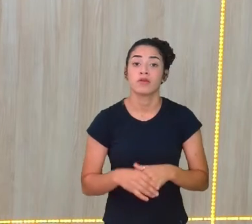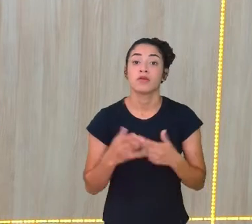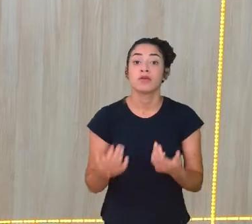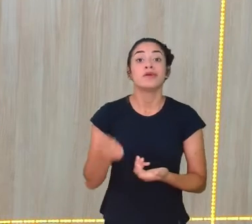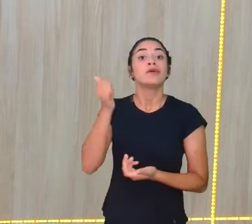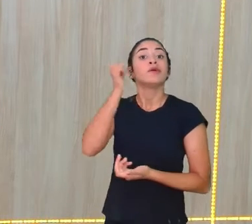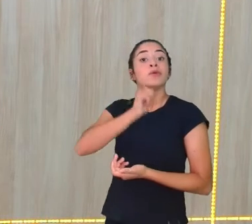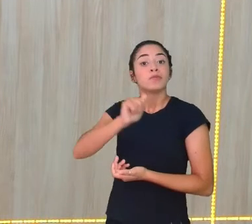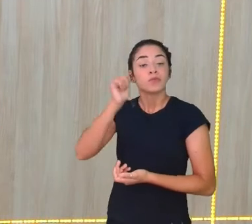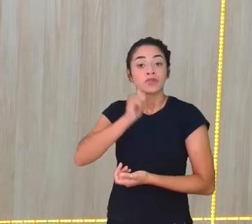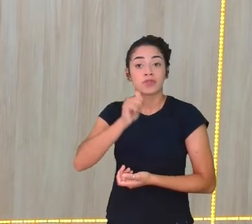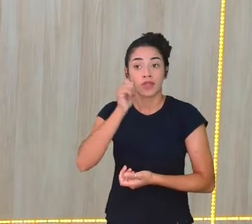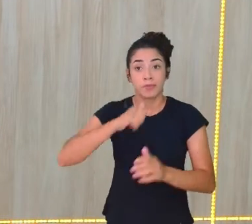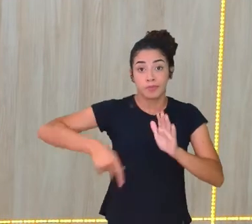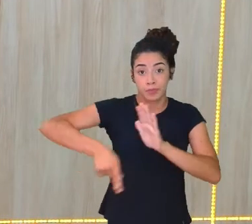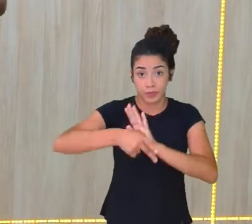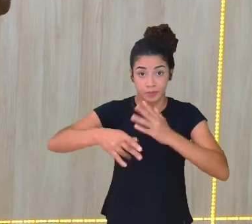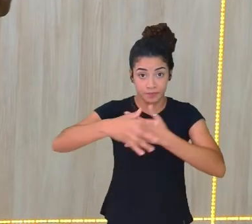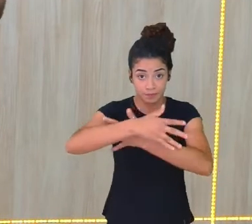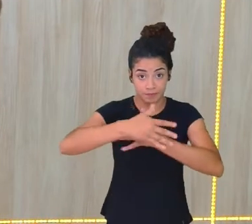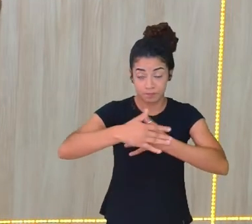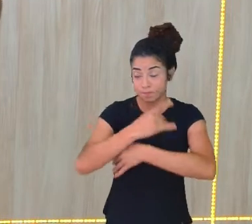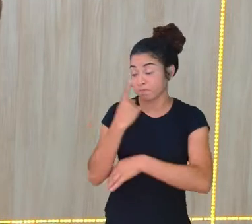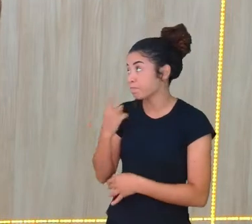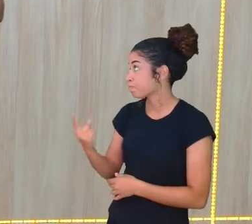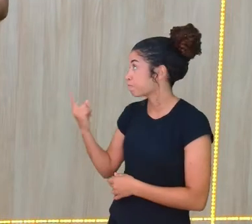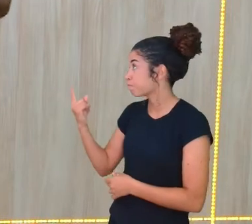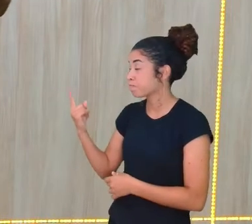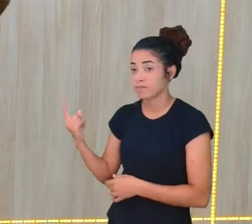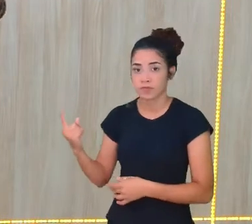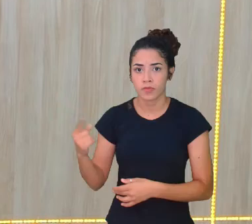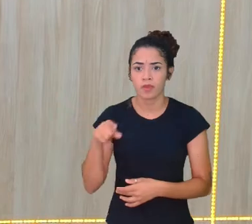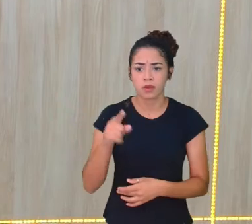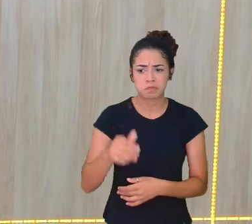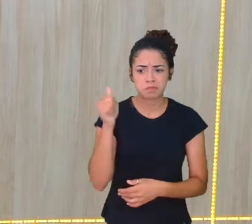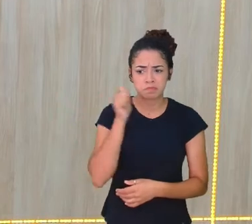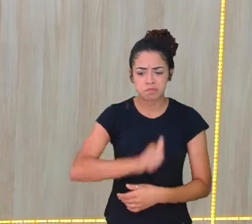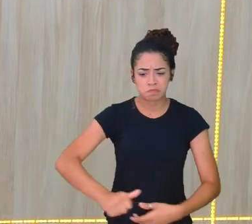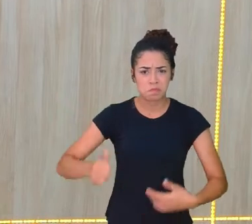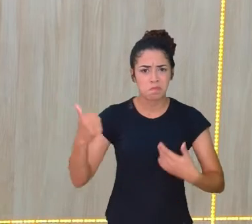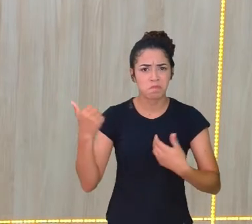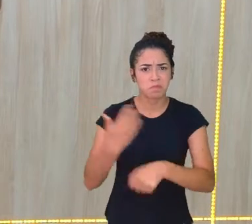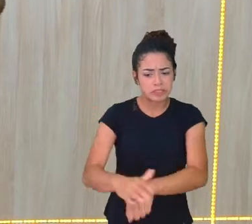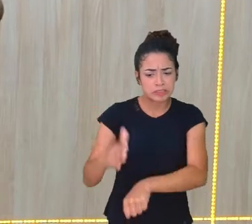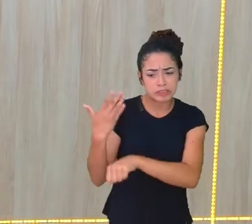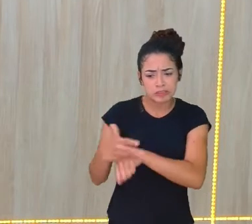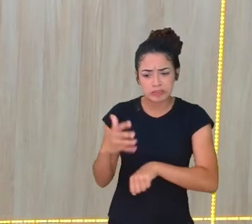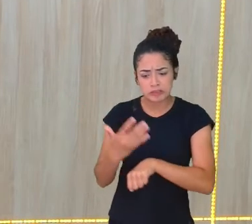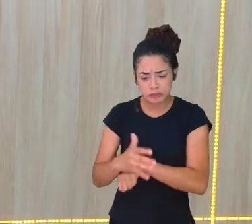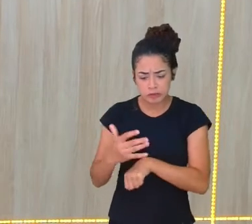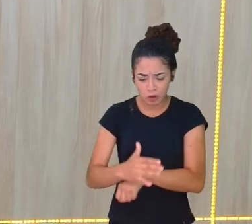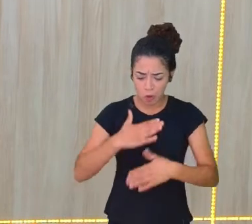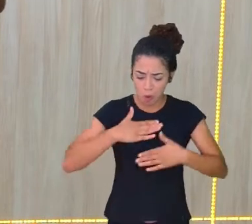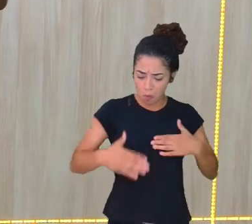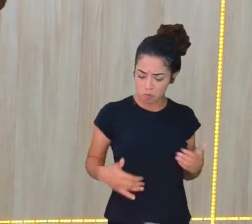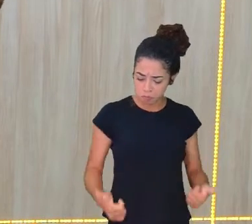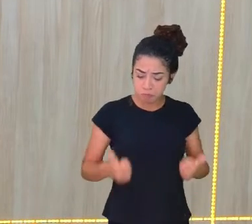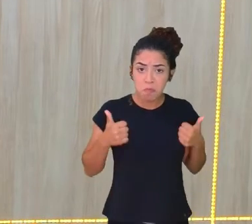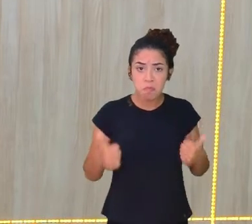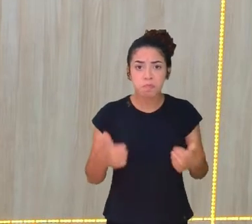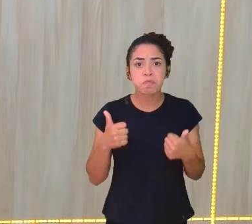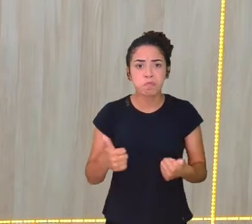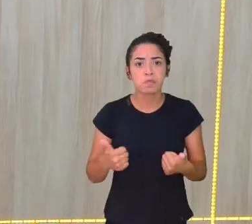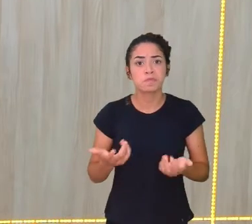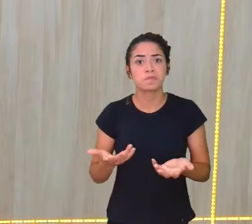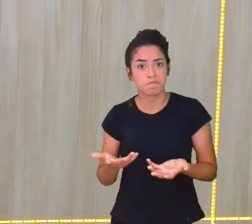as mulheres espartanas eram as mulheres, né, mais bem preparadas fisicamente, né, de toda a Grécia, né? De